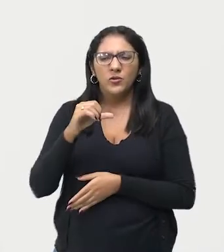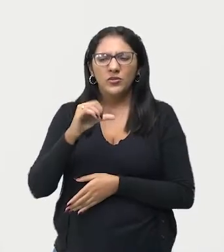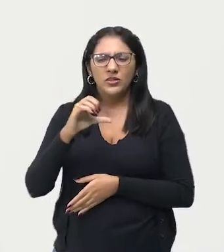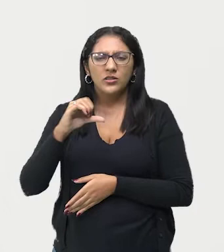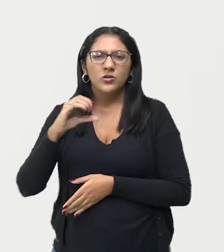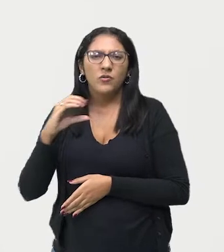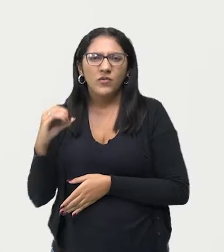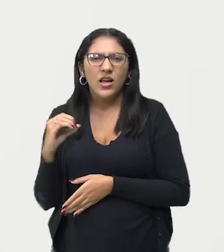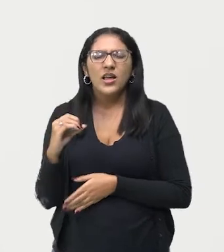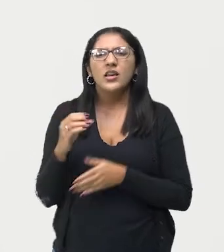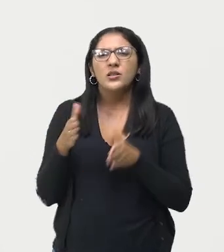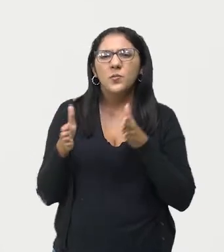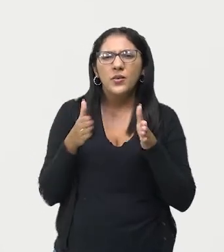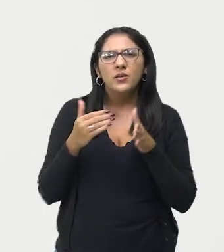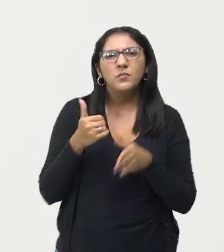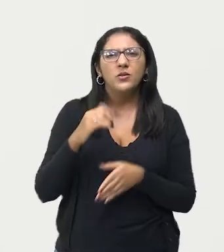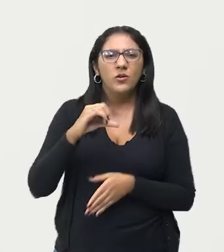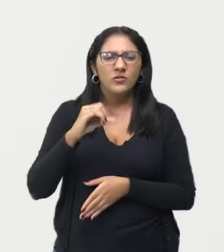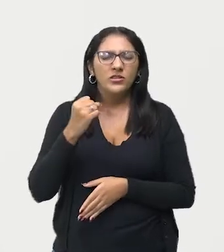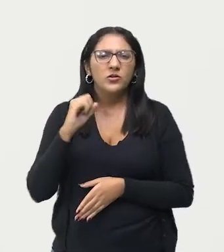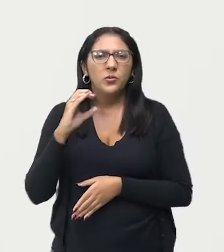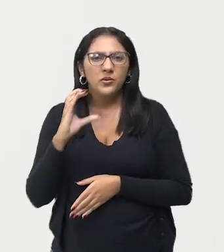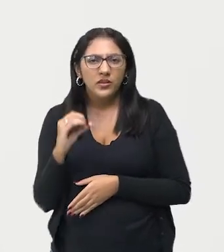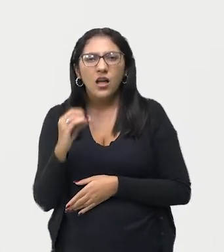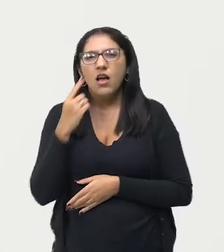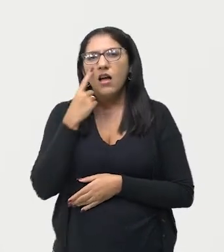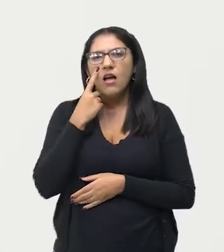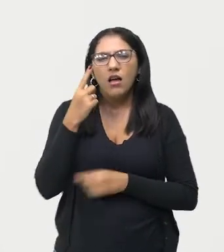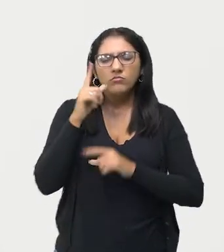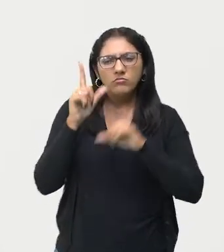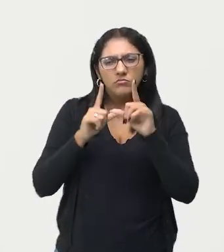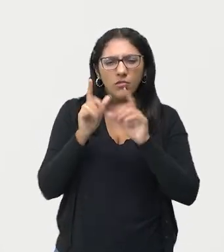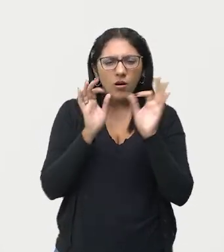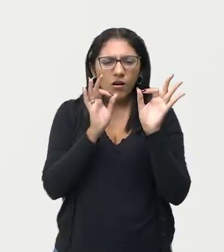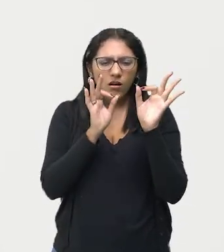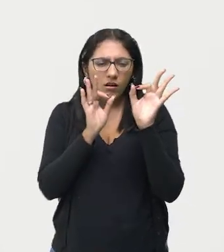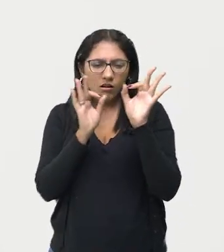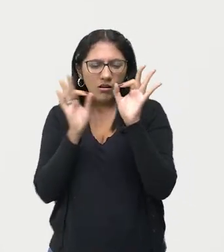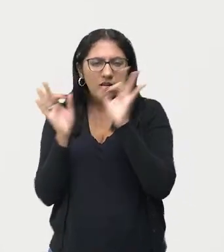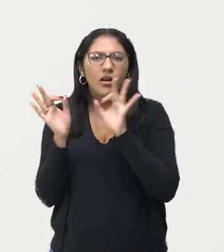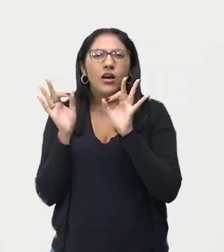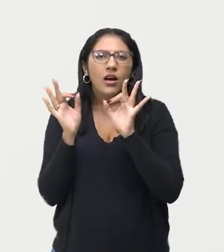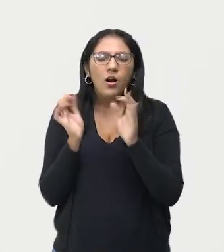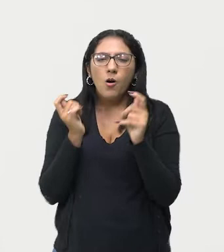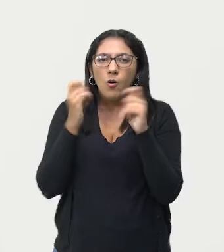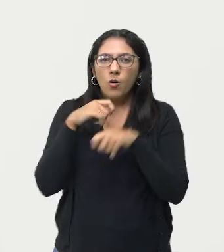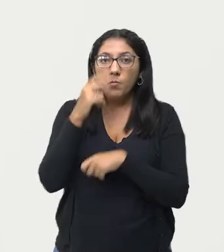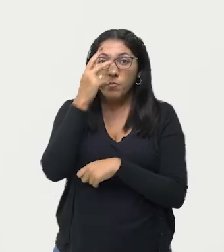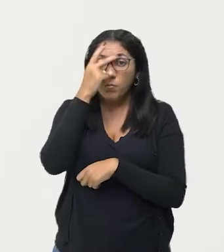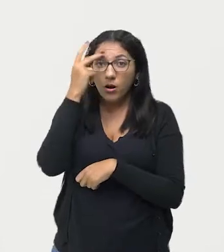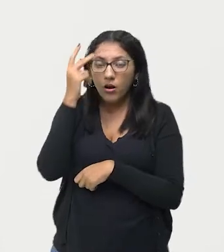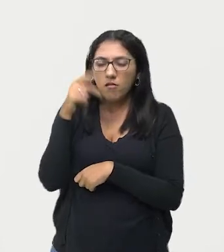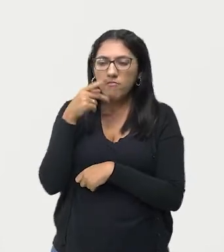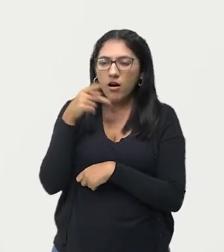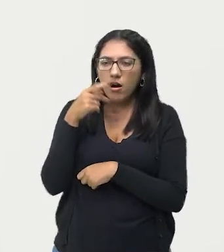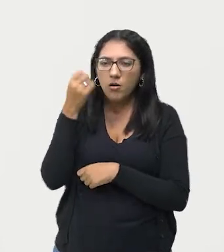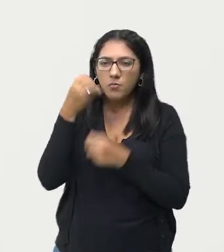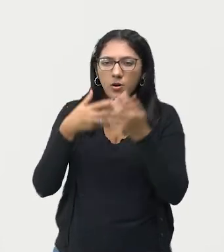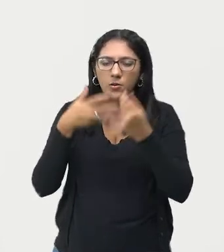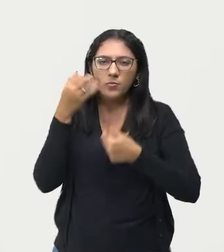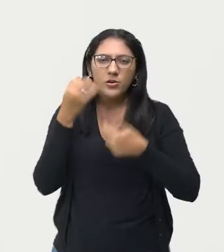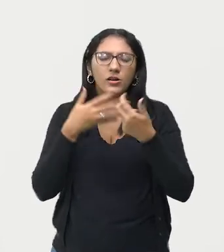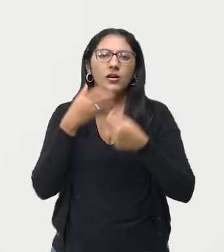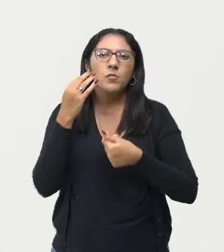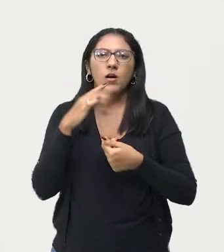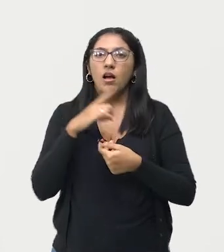80 e outras mais antigas, você vai sempre observar que os narradores apresentam a situação ali